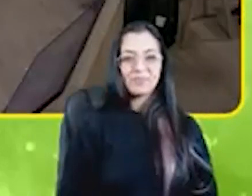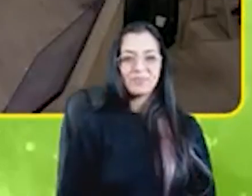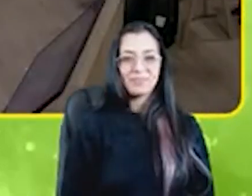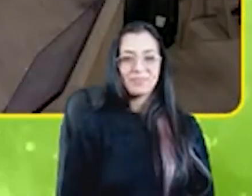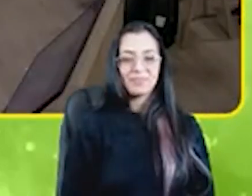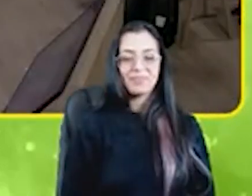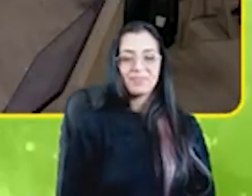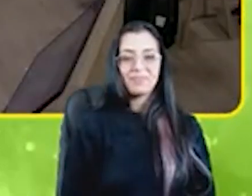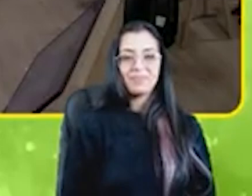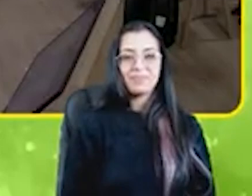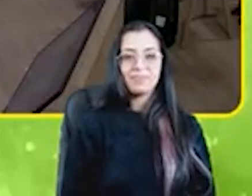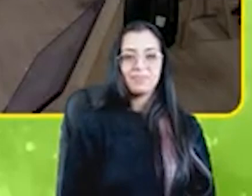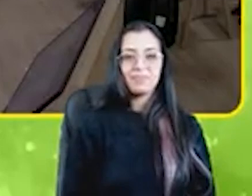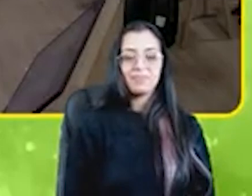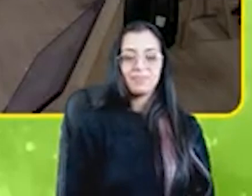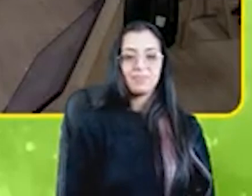E aí